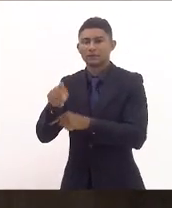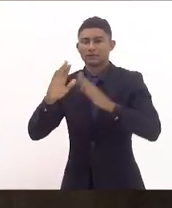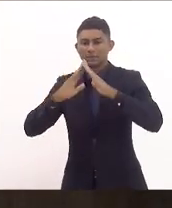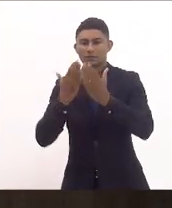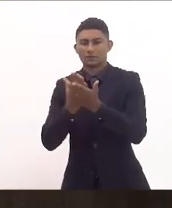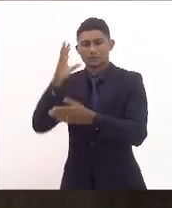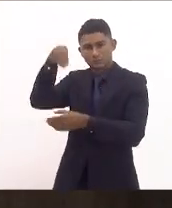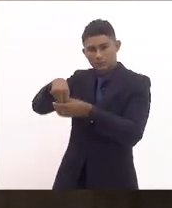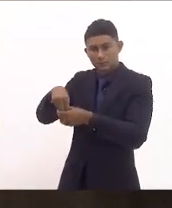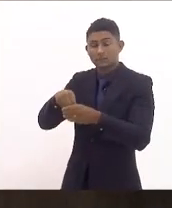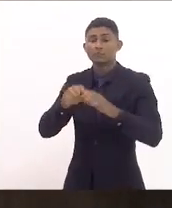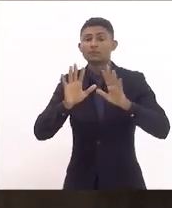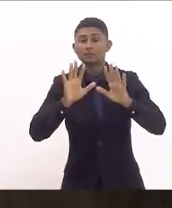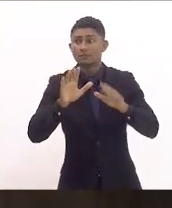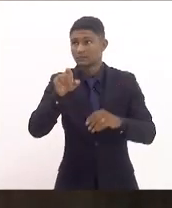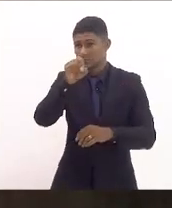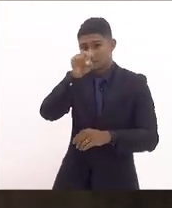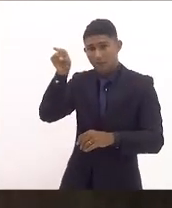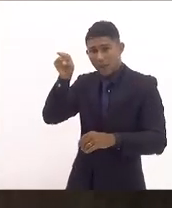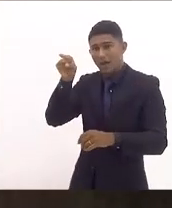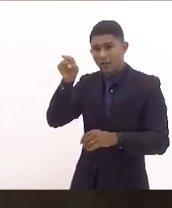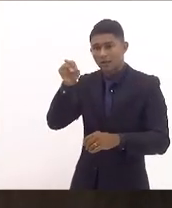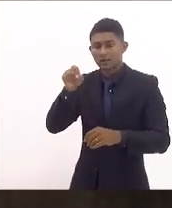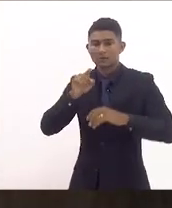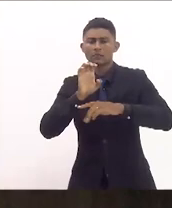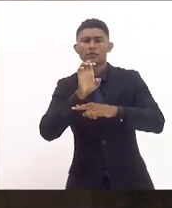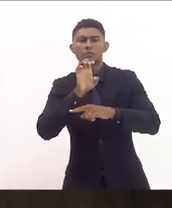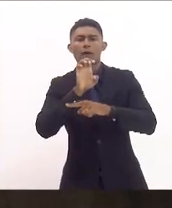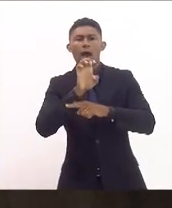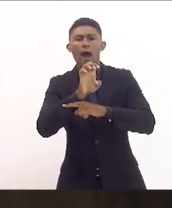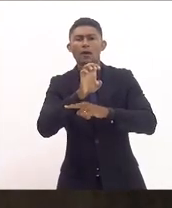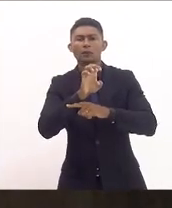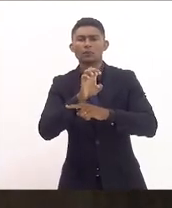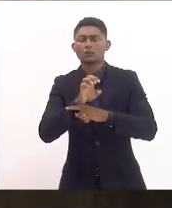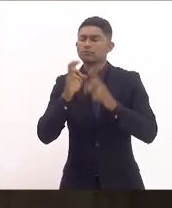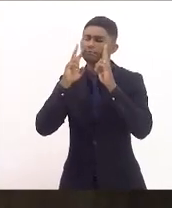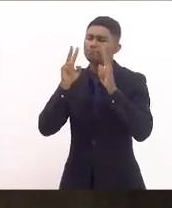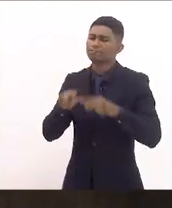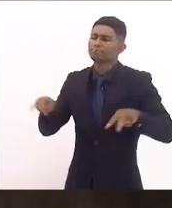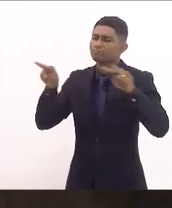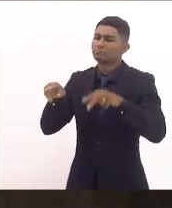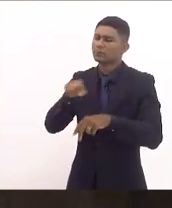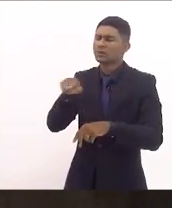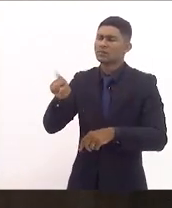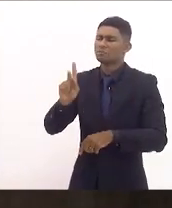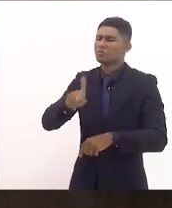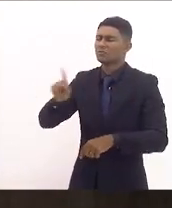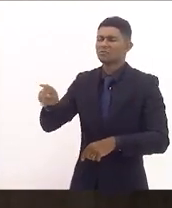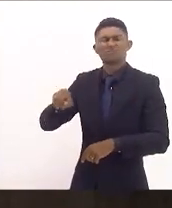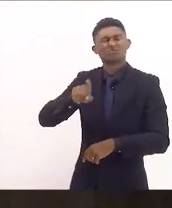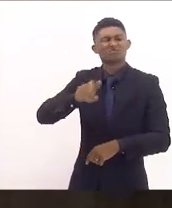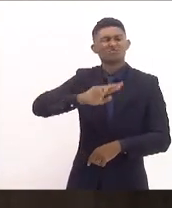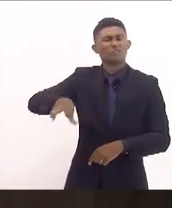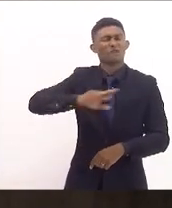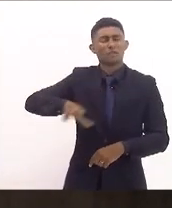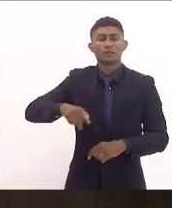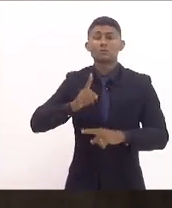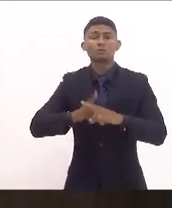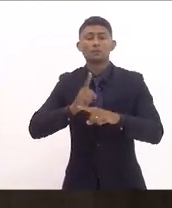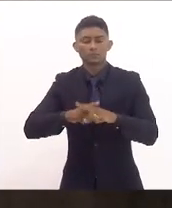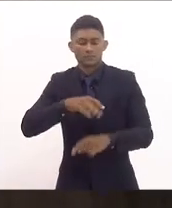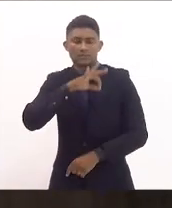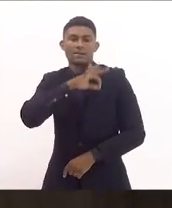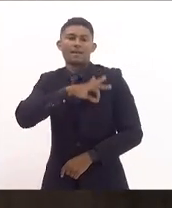mesmo assim não são considerados pelo Estado é de tal forma porque a diferença